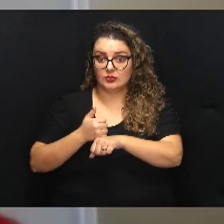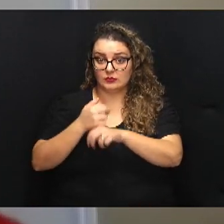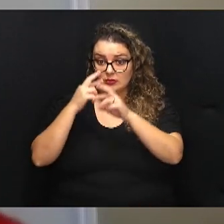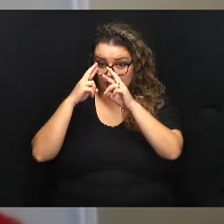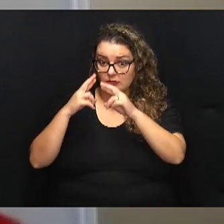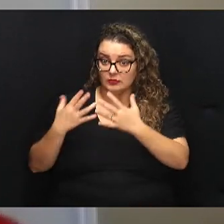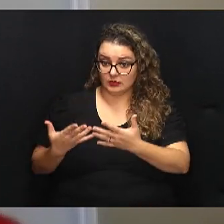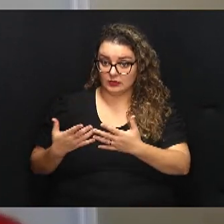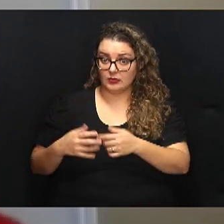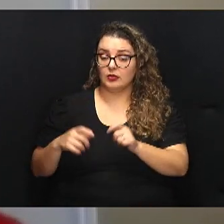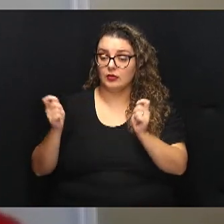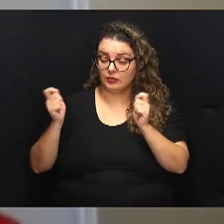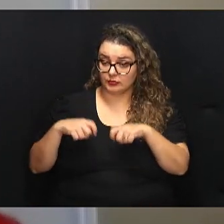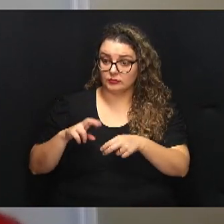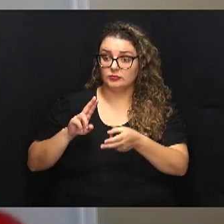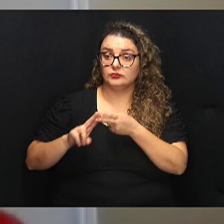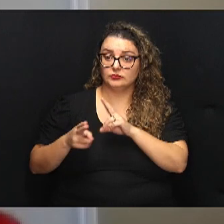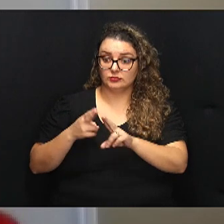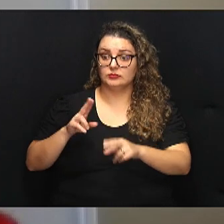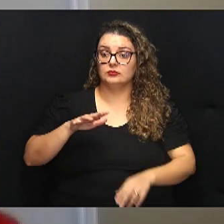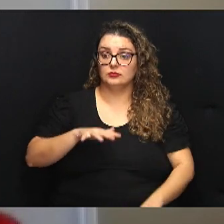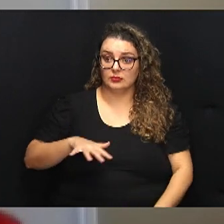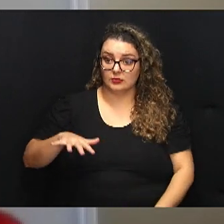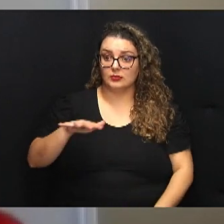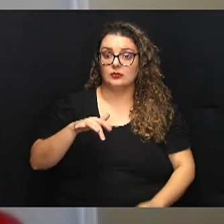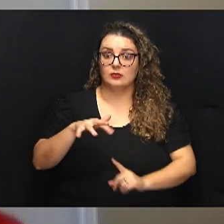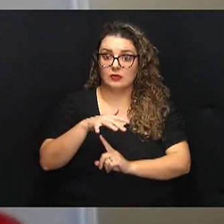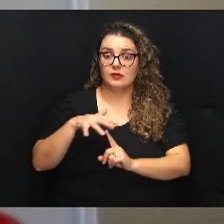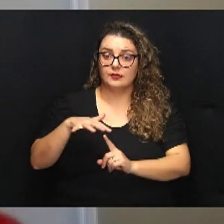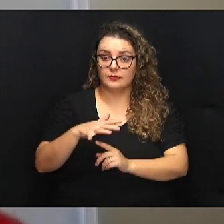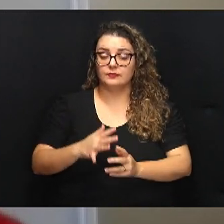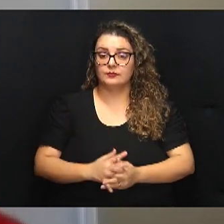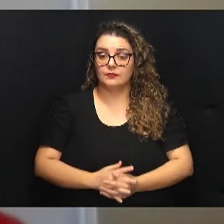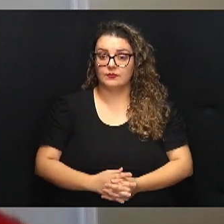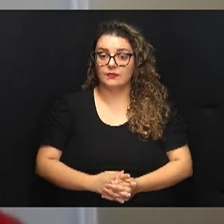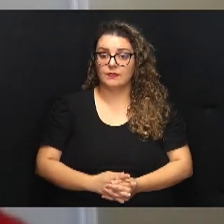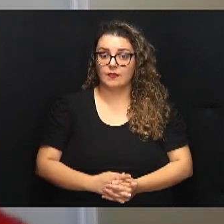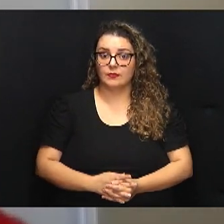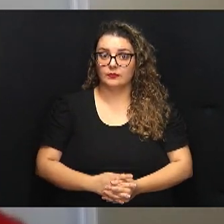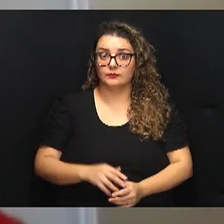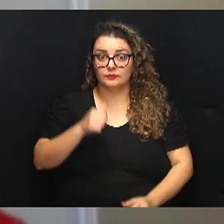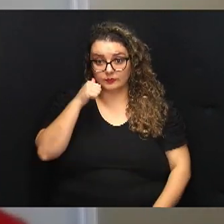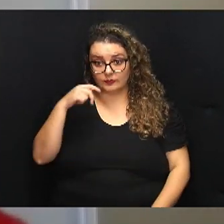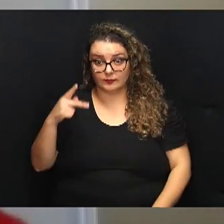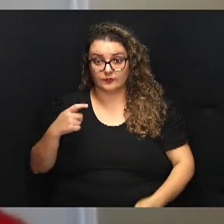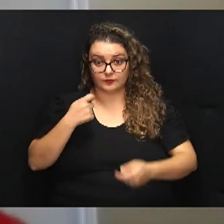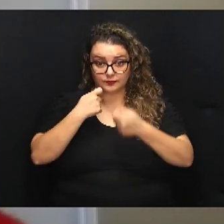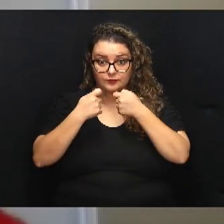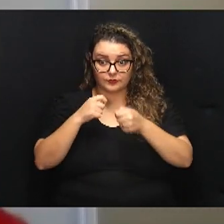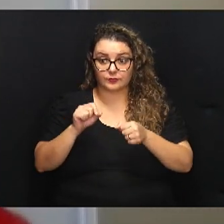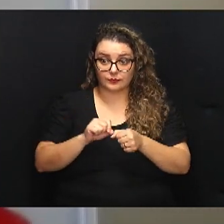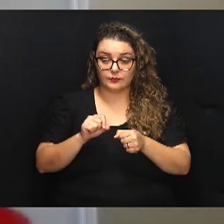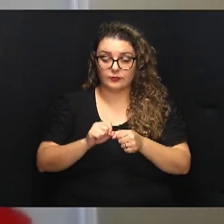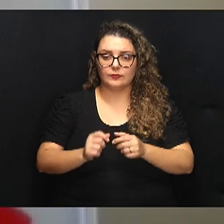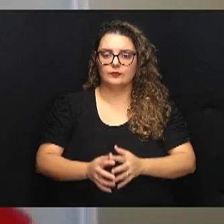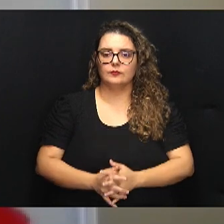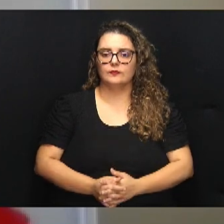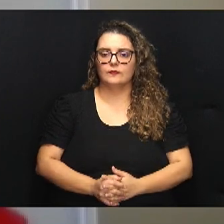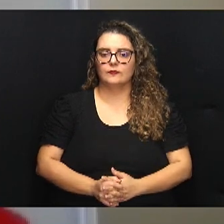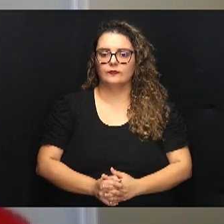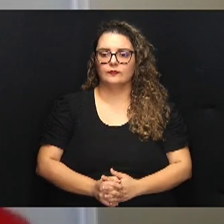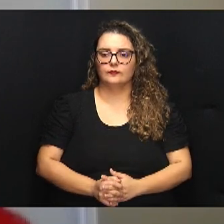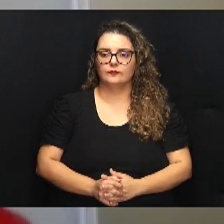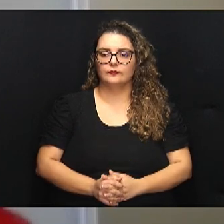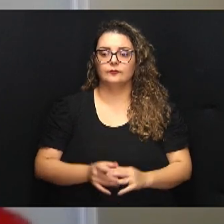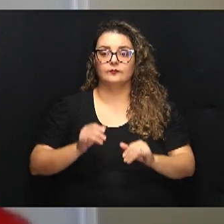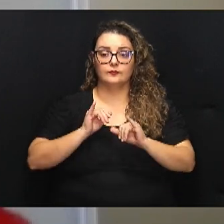muito competente nessa área ambiental, e ela fez uma reportagem recentemente